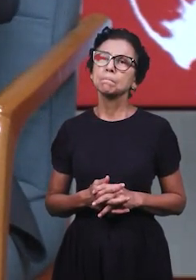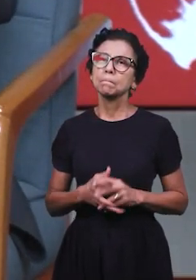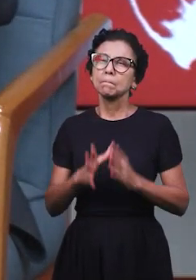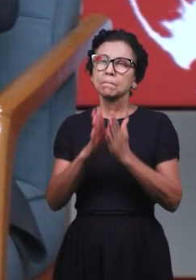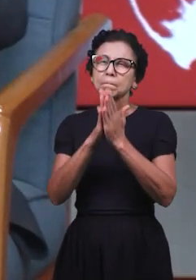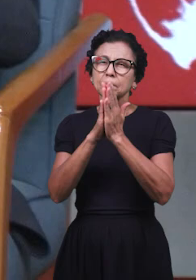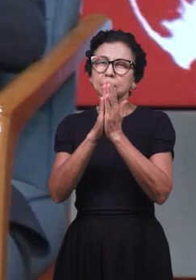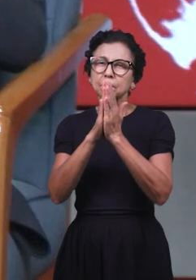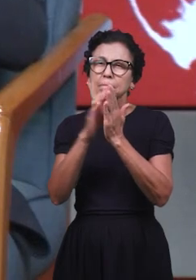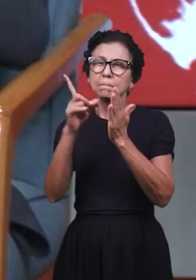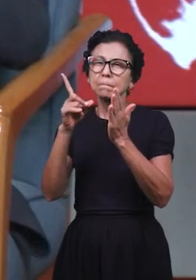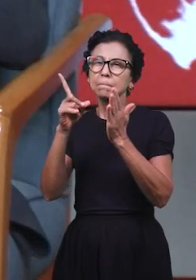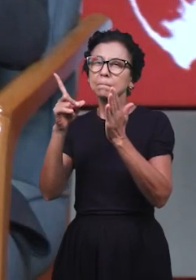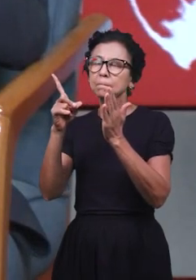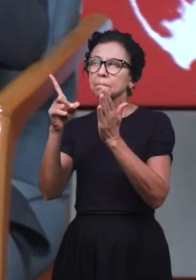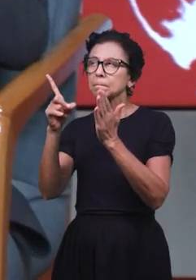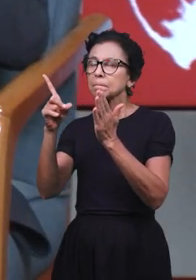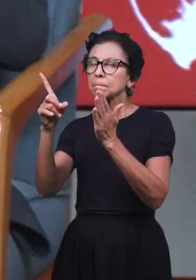na palavra,